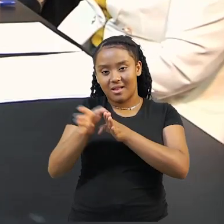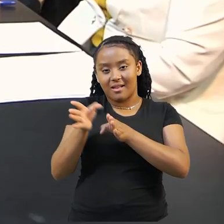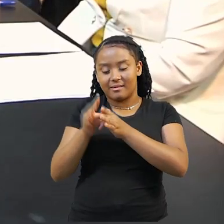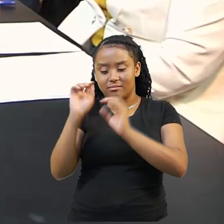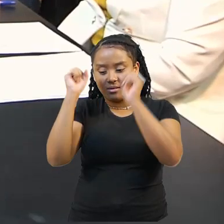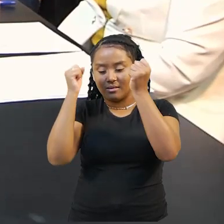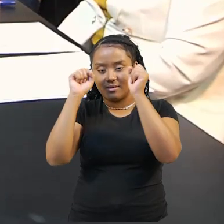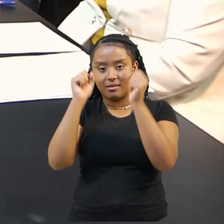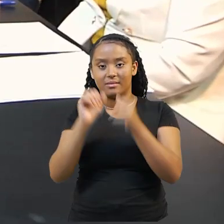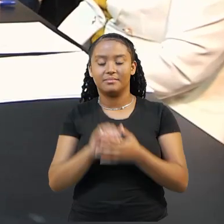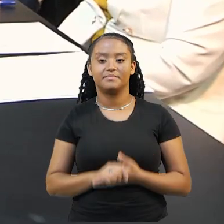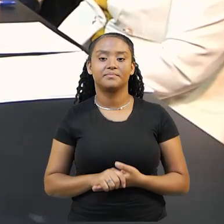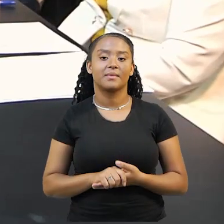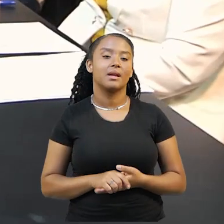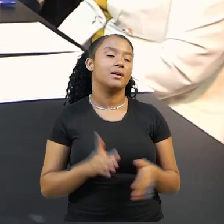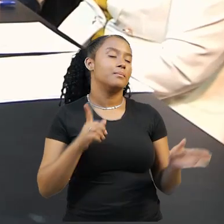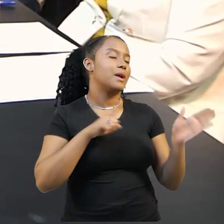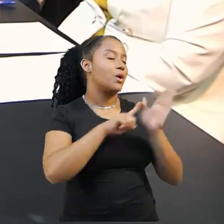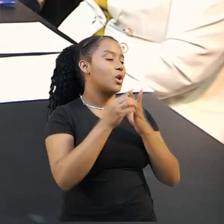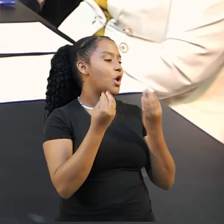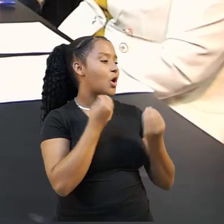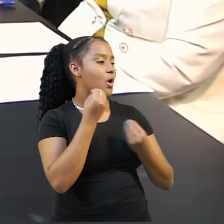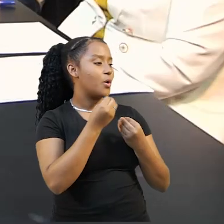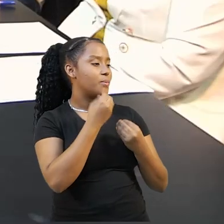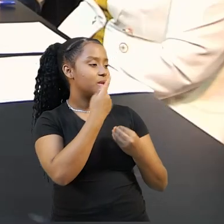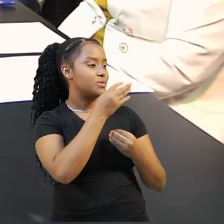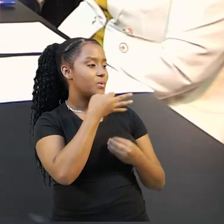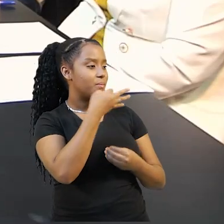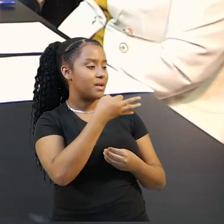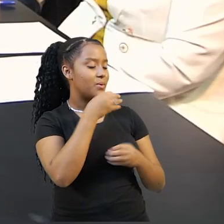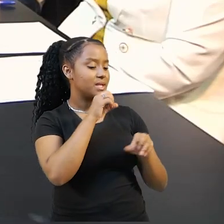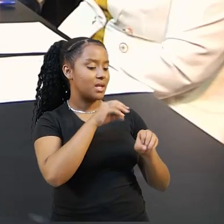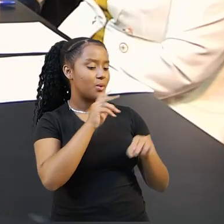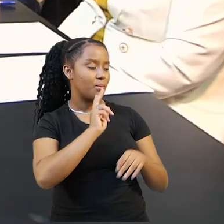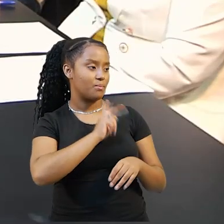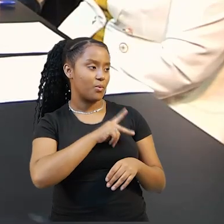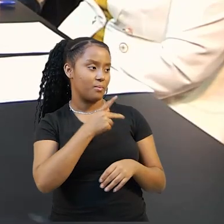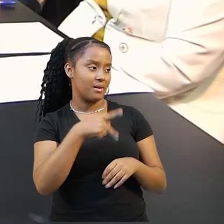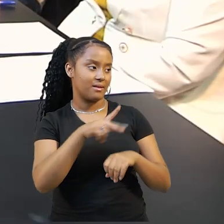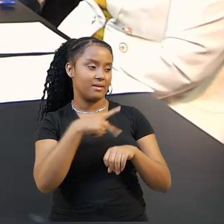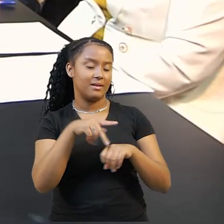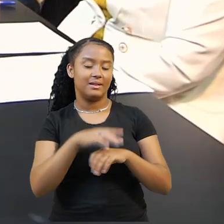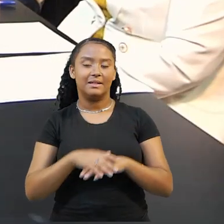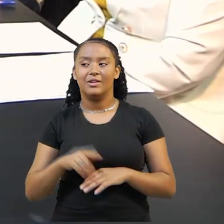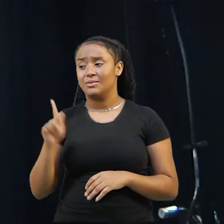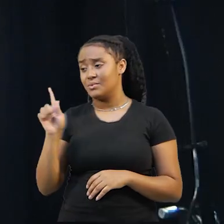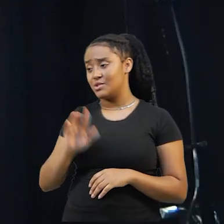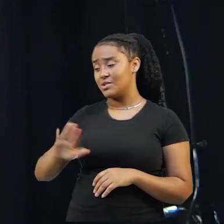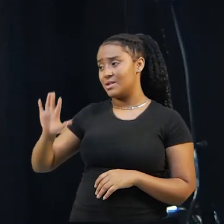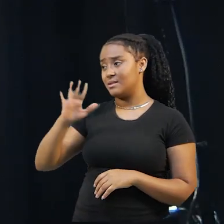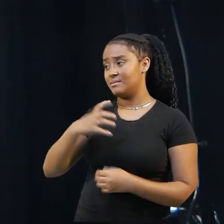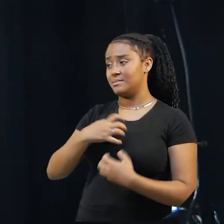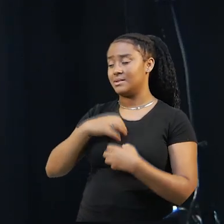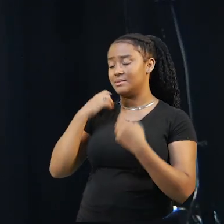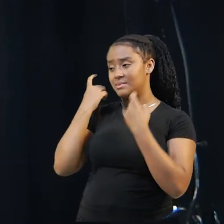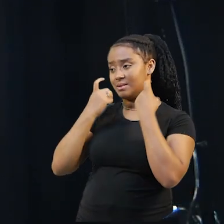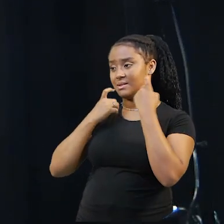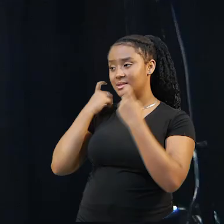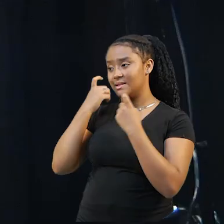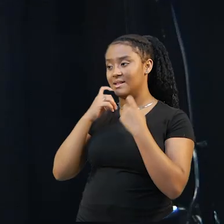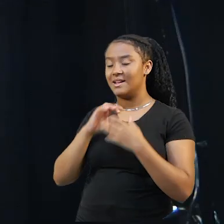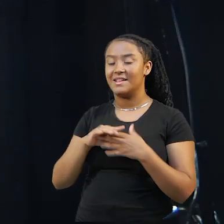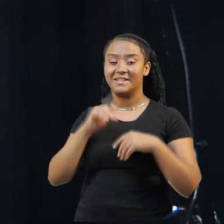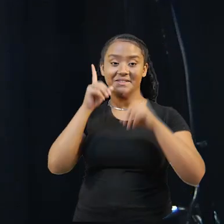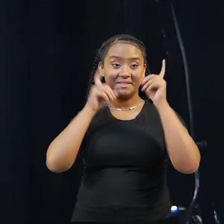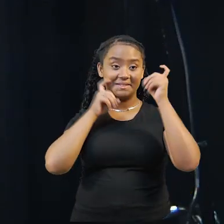ensino público do país hoje? Olha, de uma forma geral, eu vejo com muita preocupação. Eu senti que a fisionomia